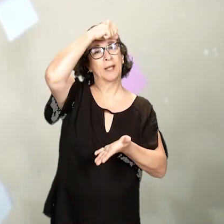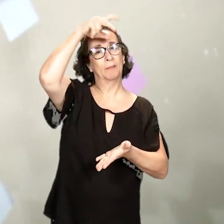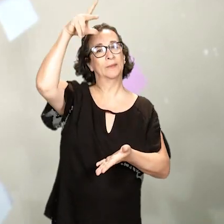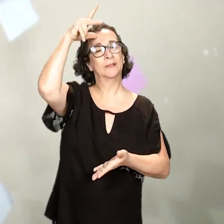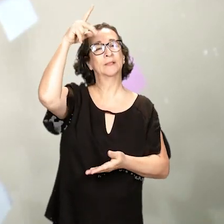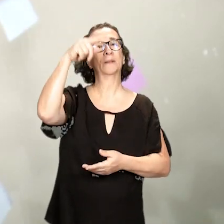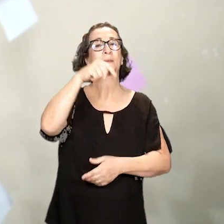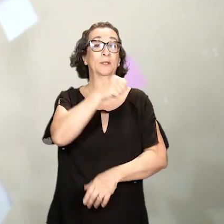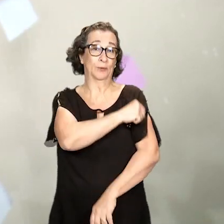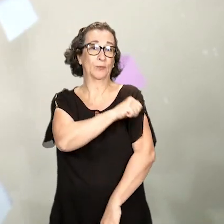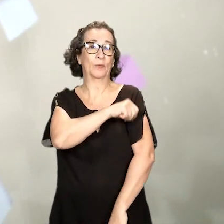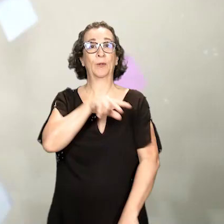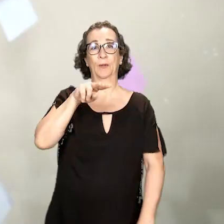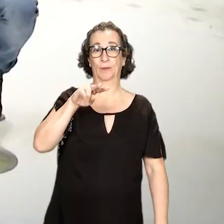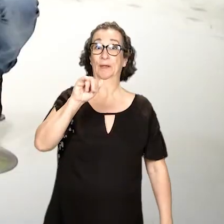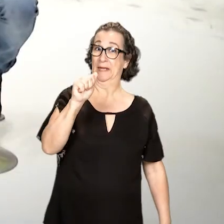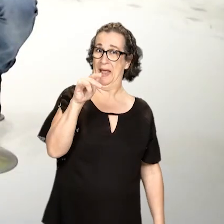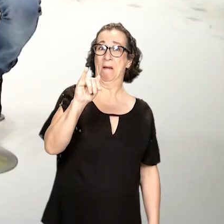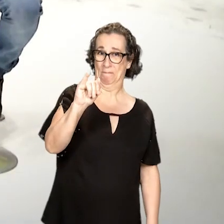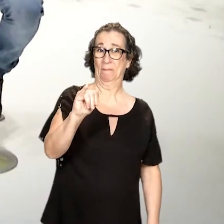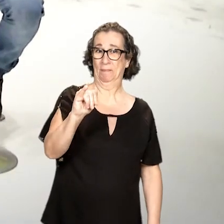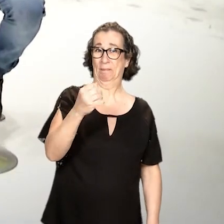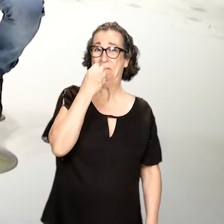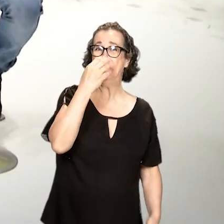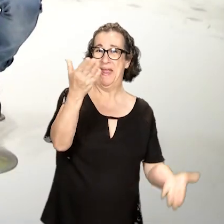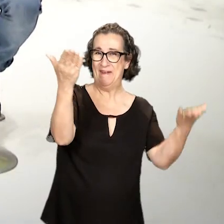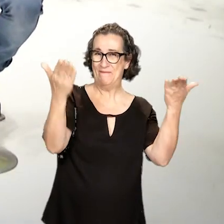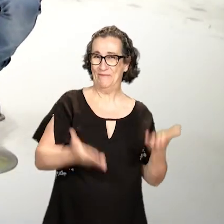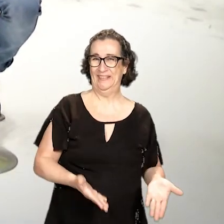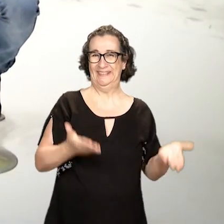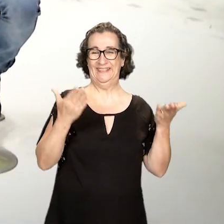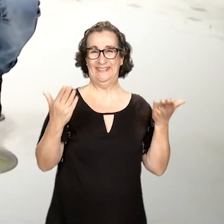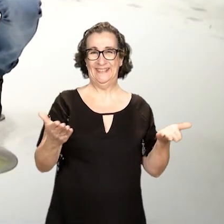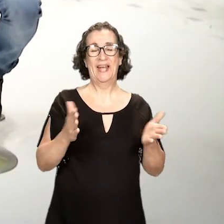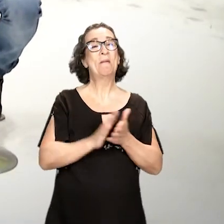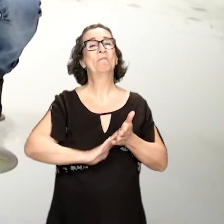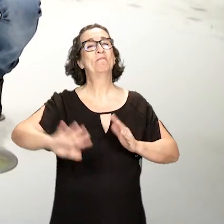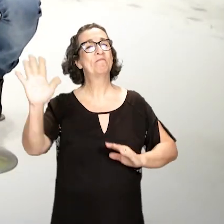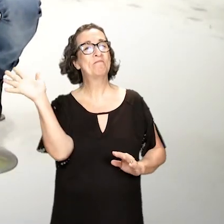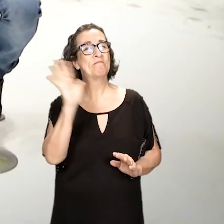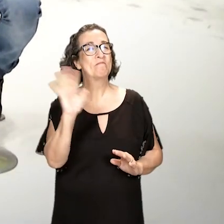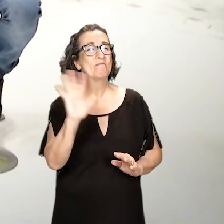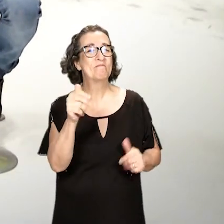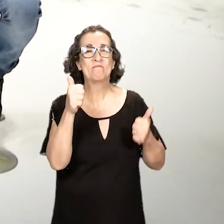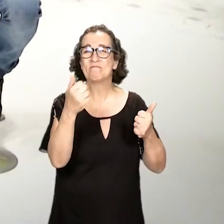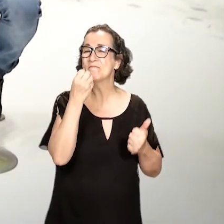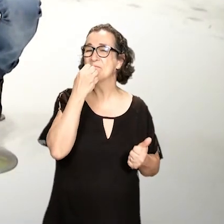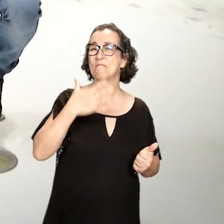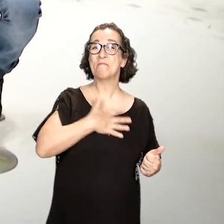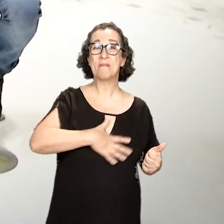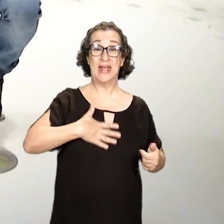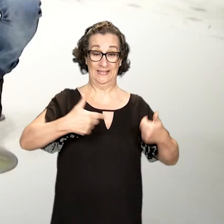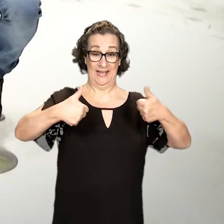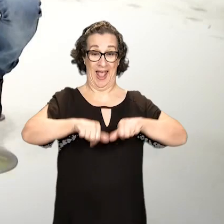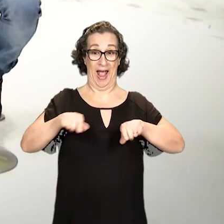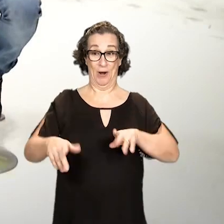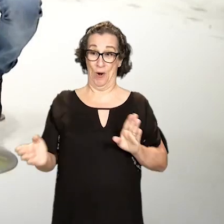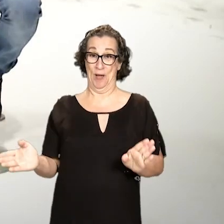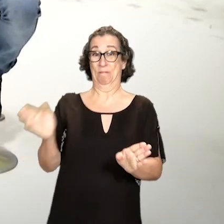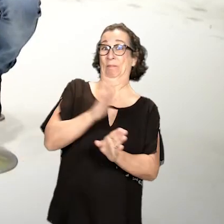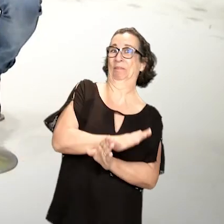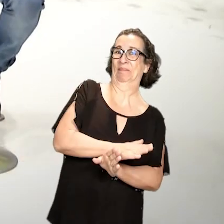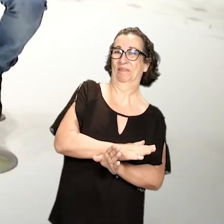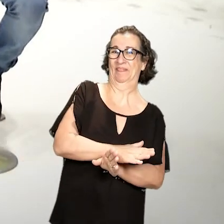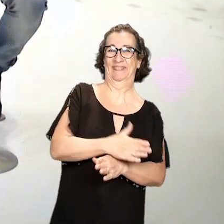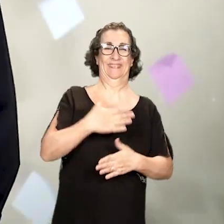de Educação do Rio de Janeiro Seja bem vindo da Bárbara lá William tudo bem É um prazer tá aqui agora do lado de cá